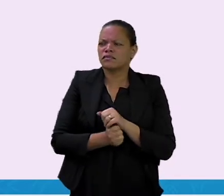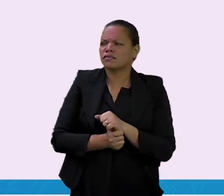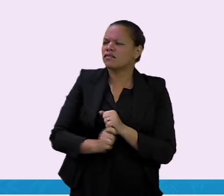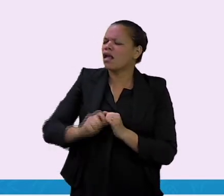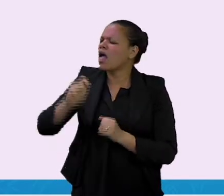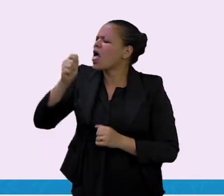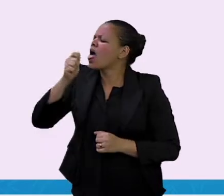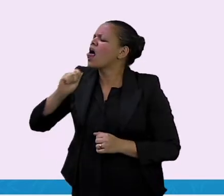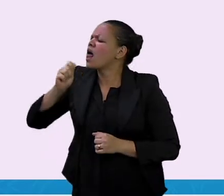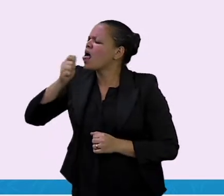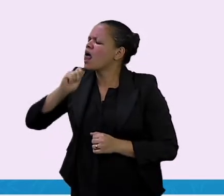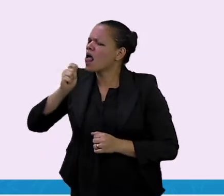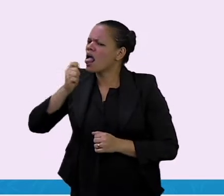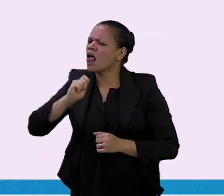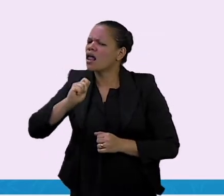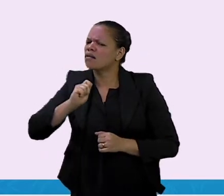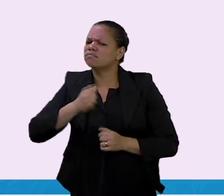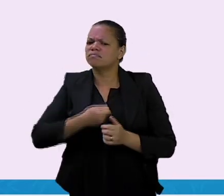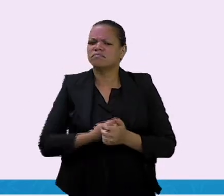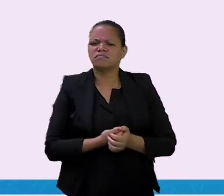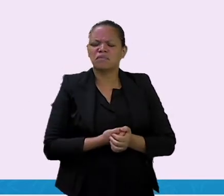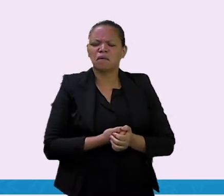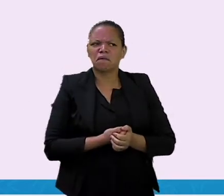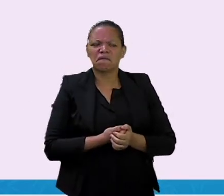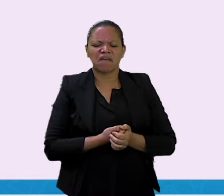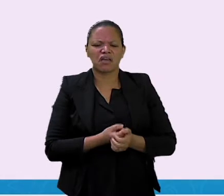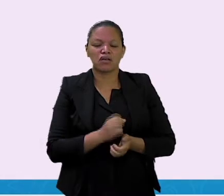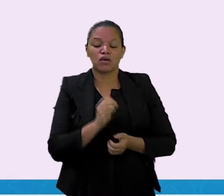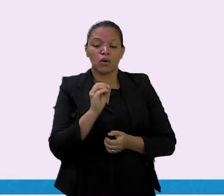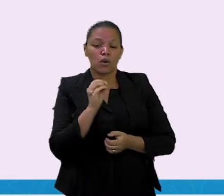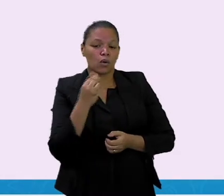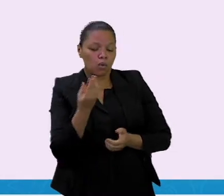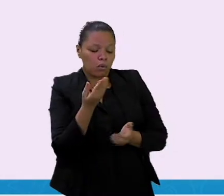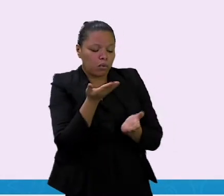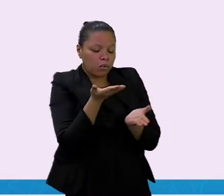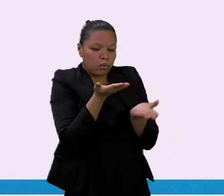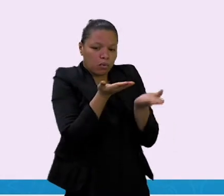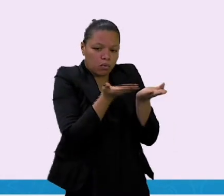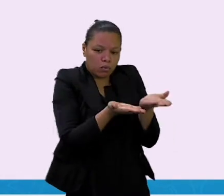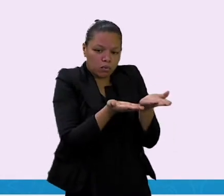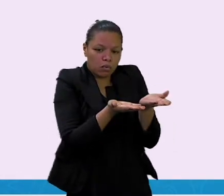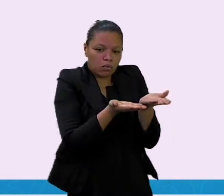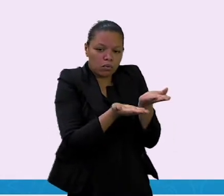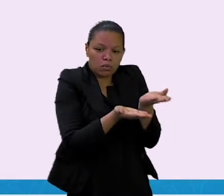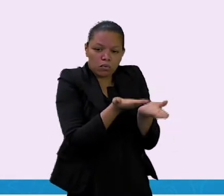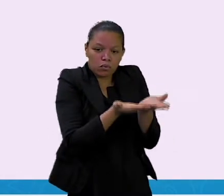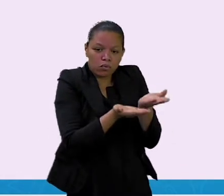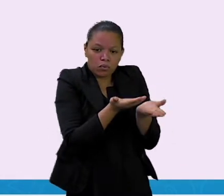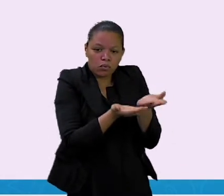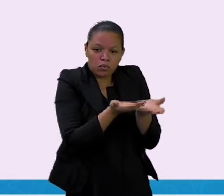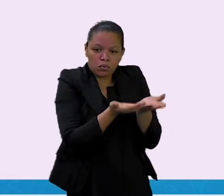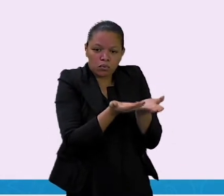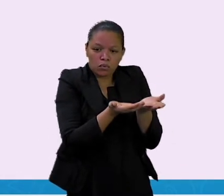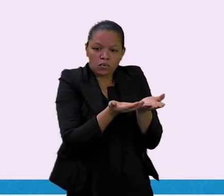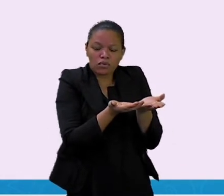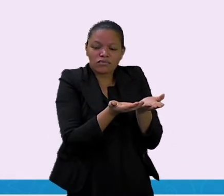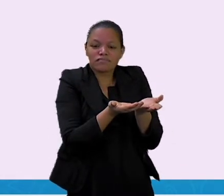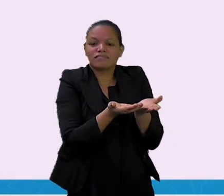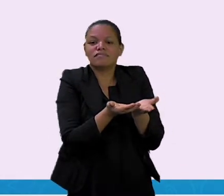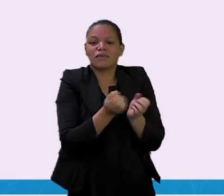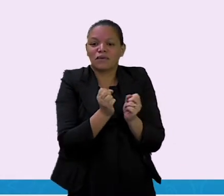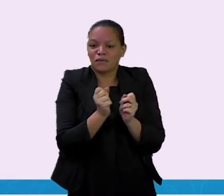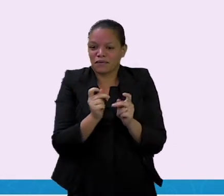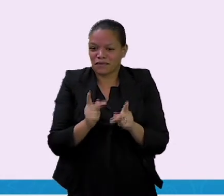olhar uma menor quantidade de gramas. Então, por menor que seja a bolinha de sorvete, por exemplo, que você comprar,